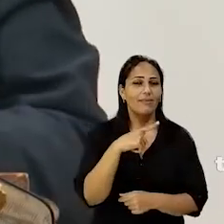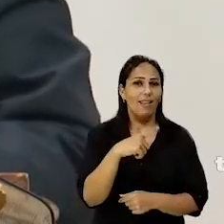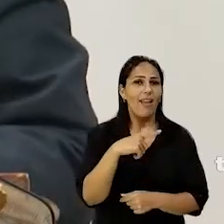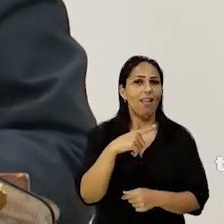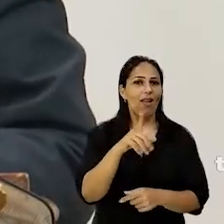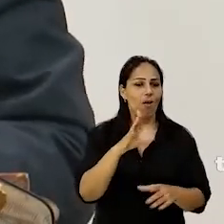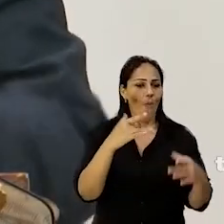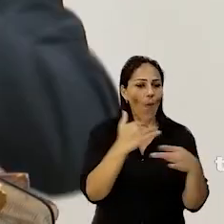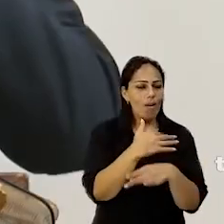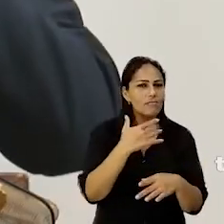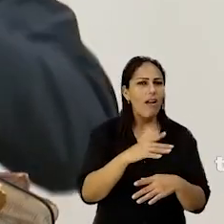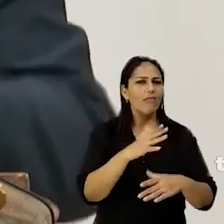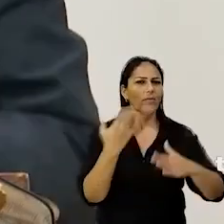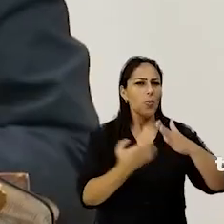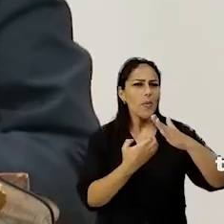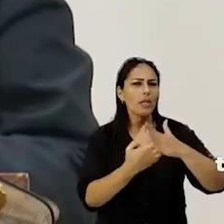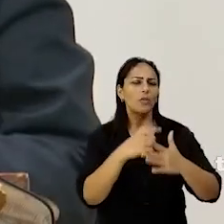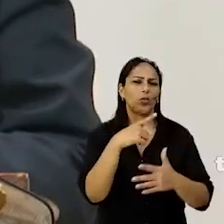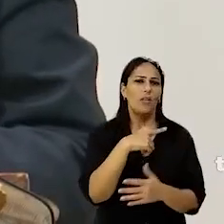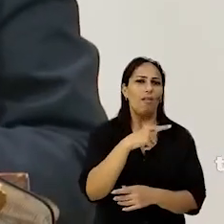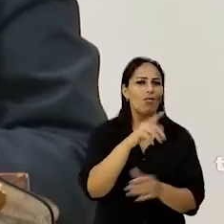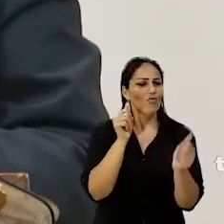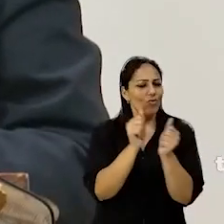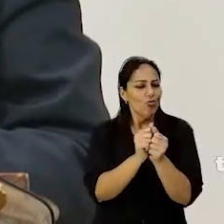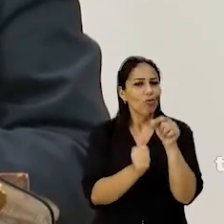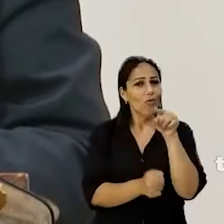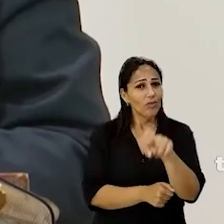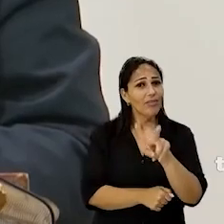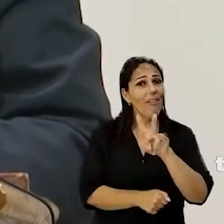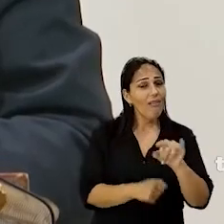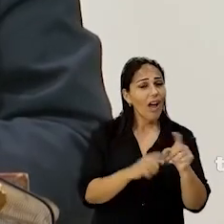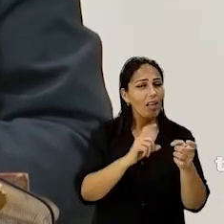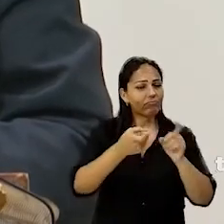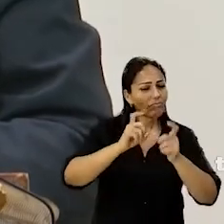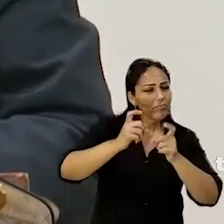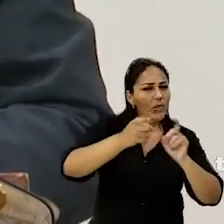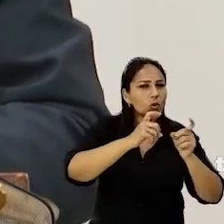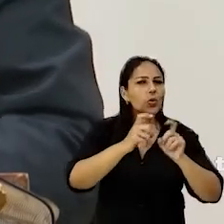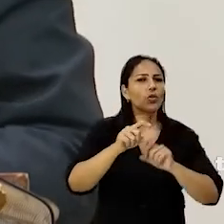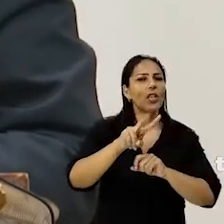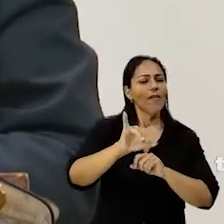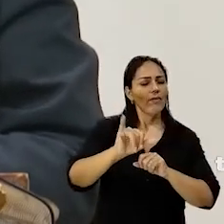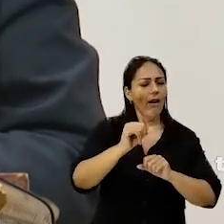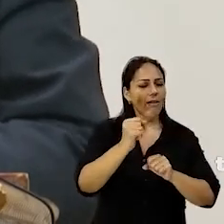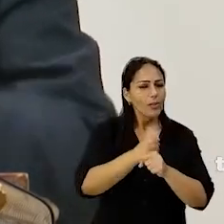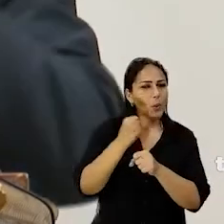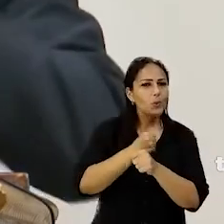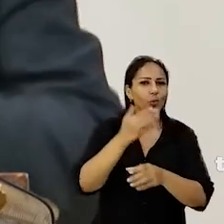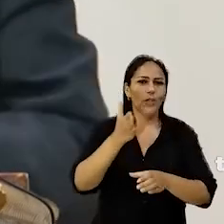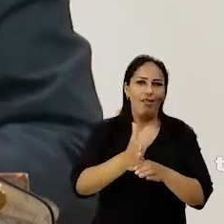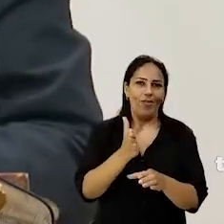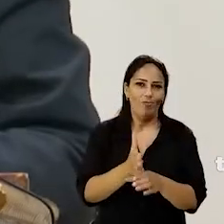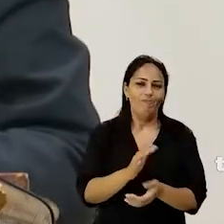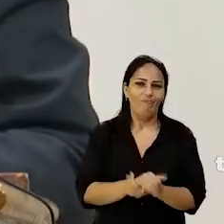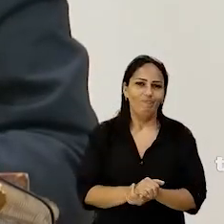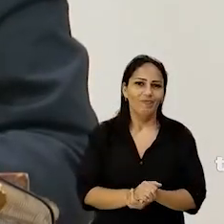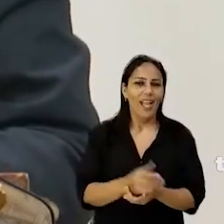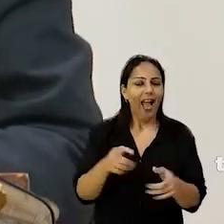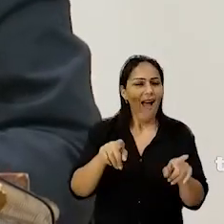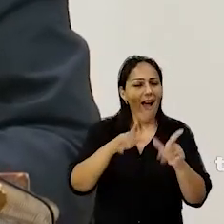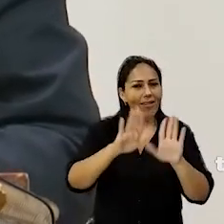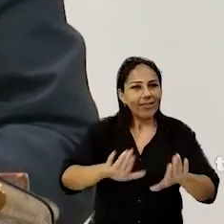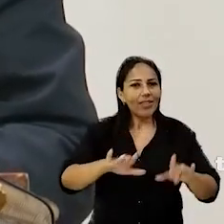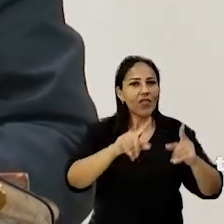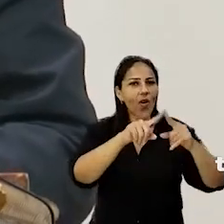cidade empreendedora. Com você, caicoense, nós vamos discutir e nós vamos construir Caicó. Assim foi nosso plano de